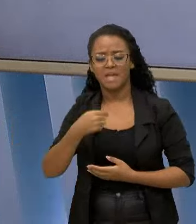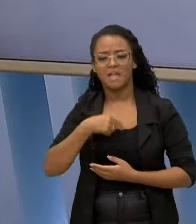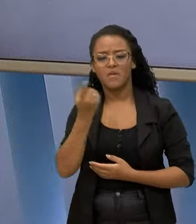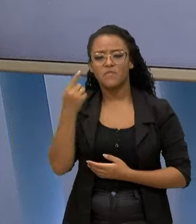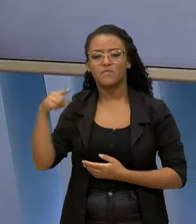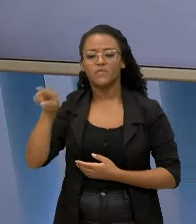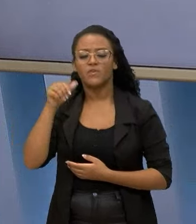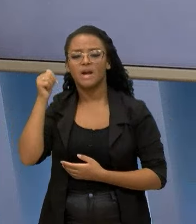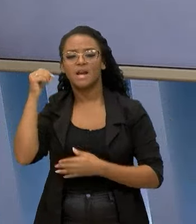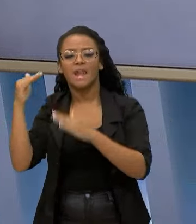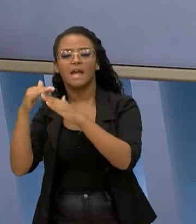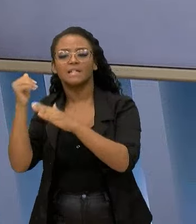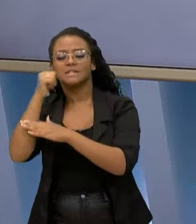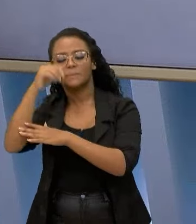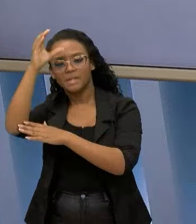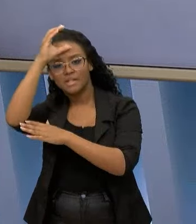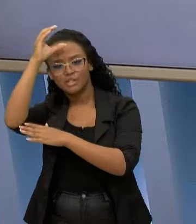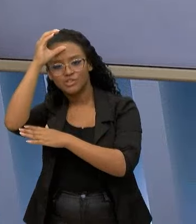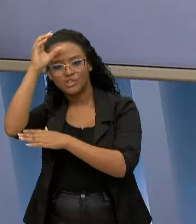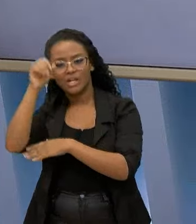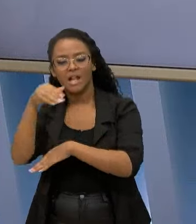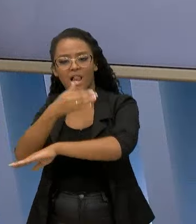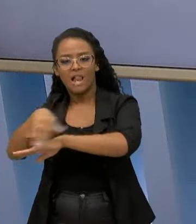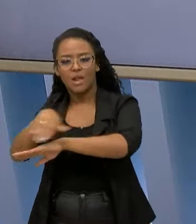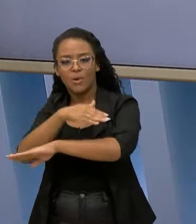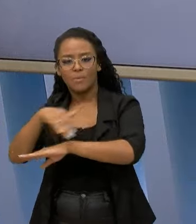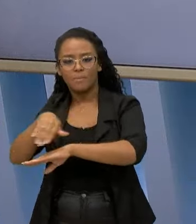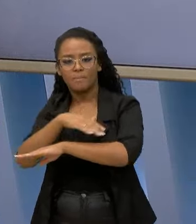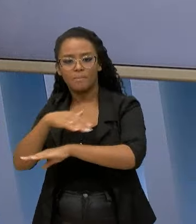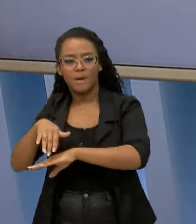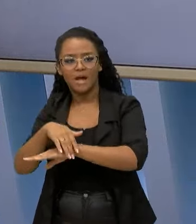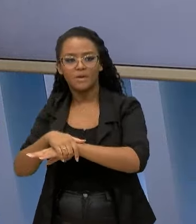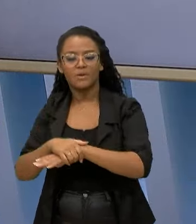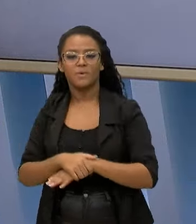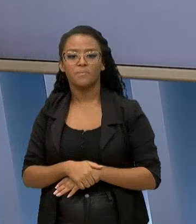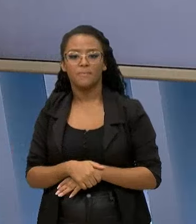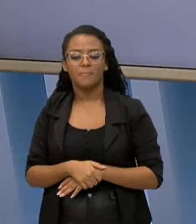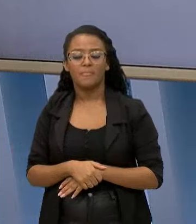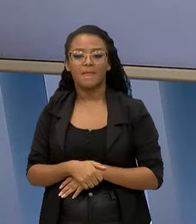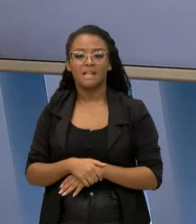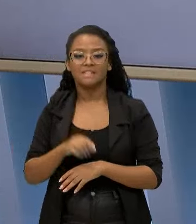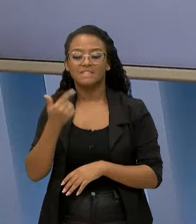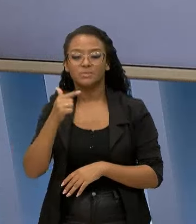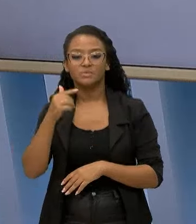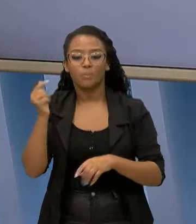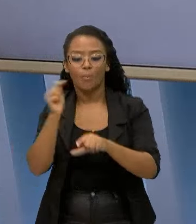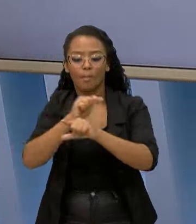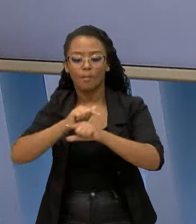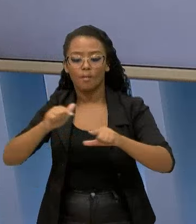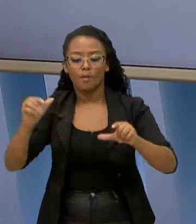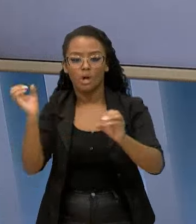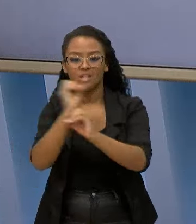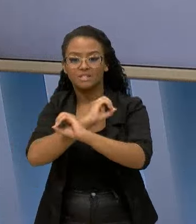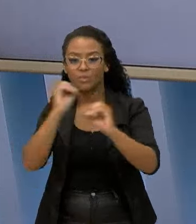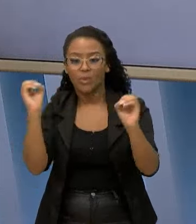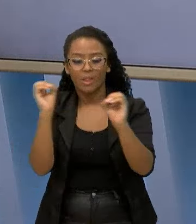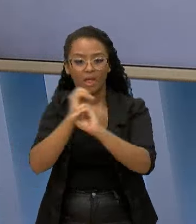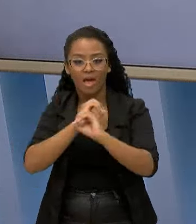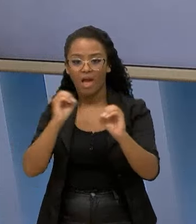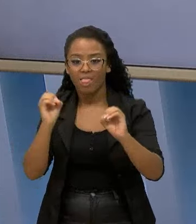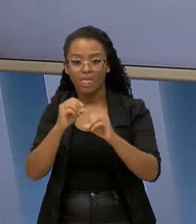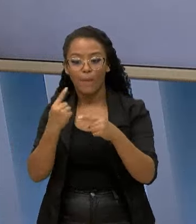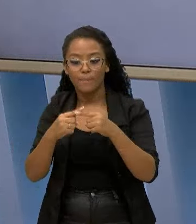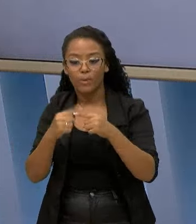Roosevelt, 7 horas da noite, estava podendo andar pelado na rua, porque não tinha uma alma viva de tão perigoso que está